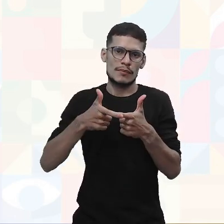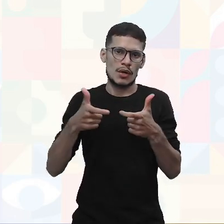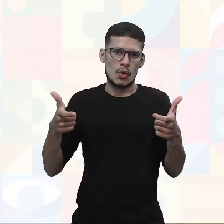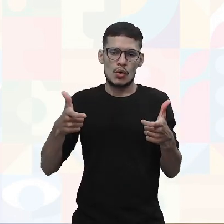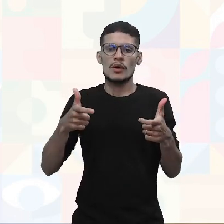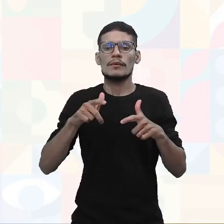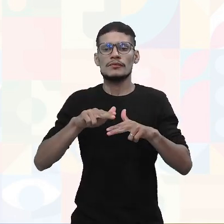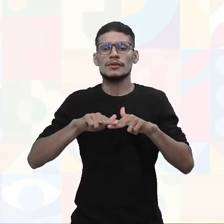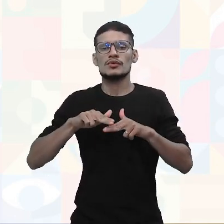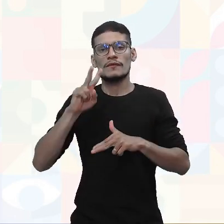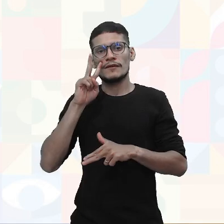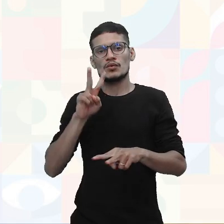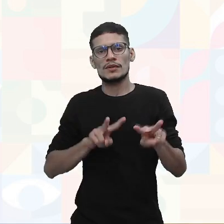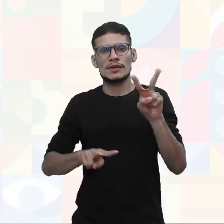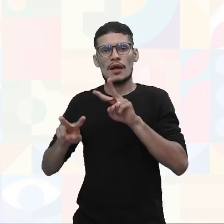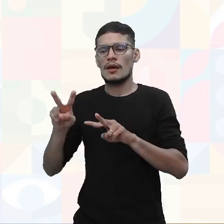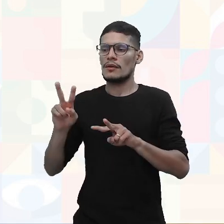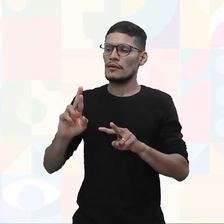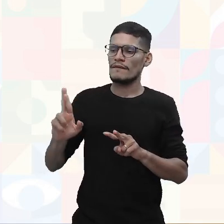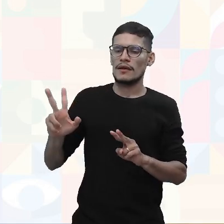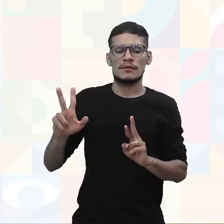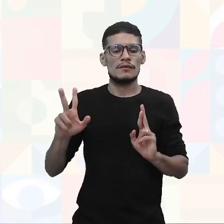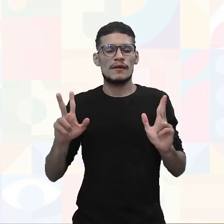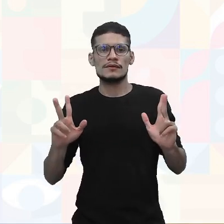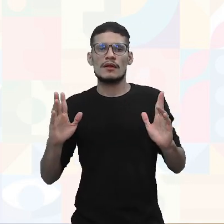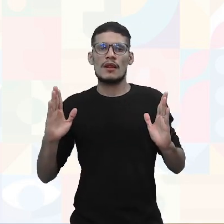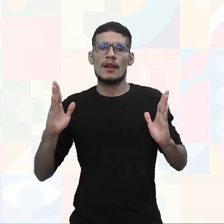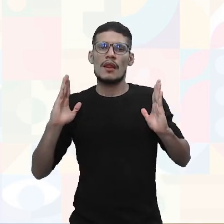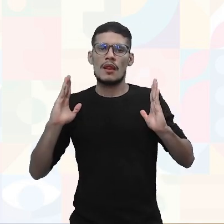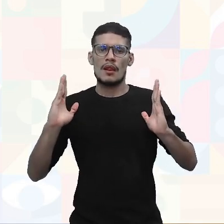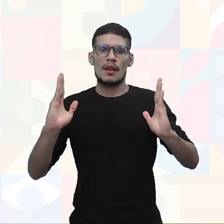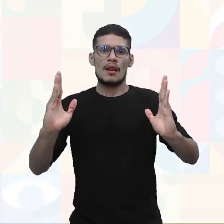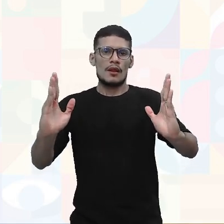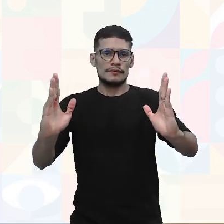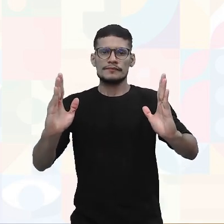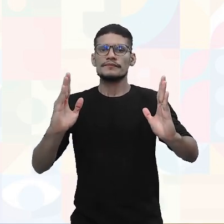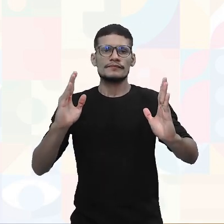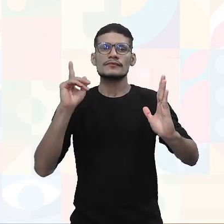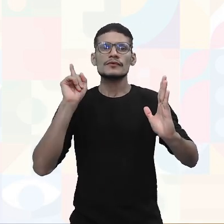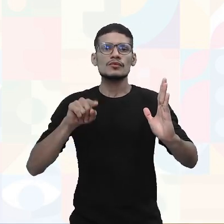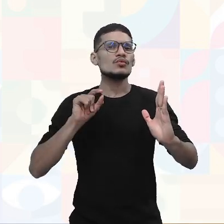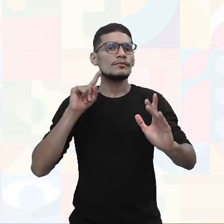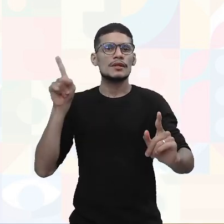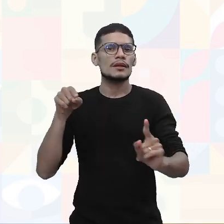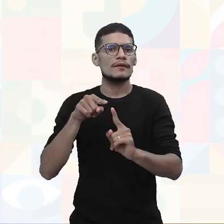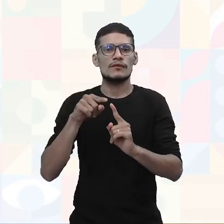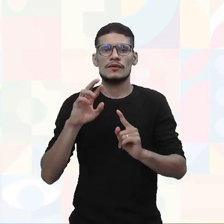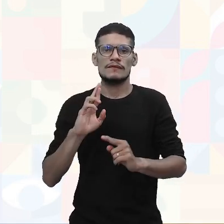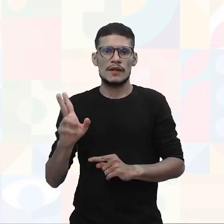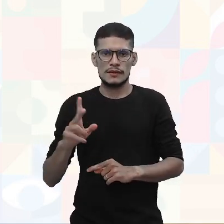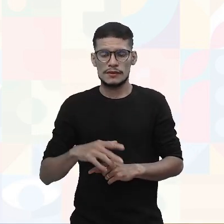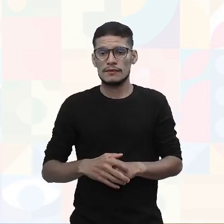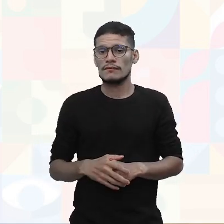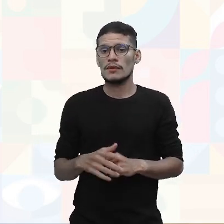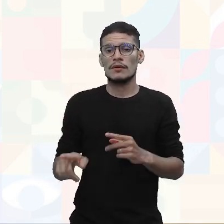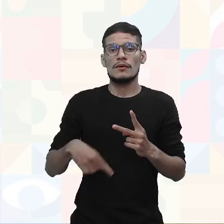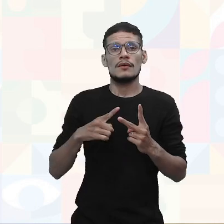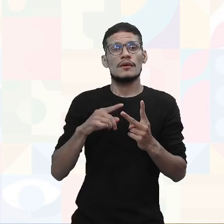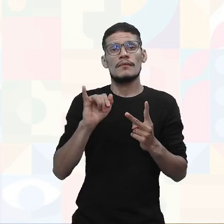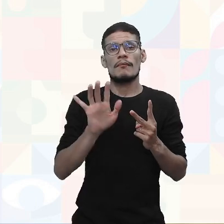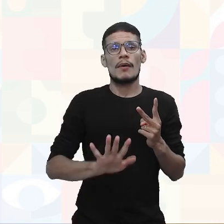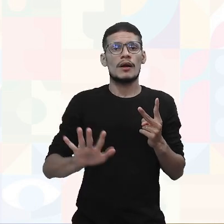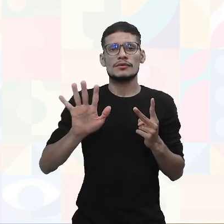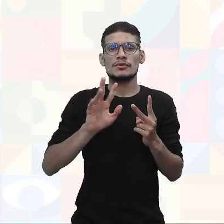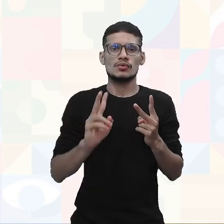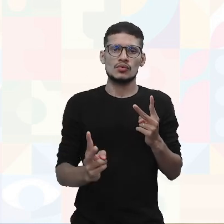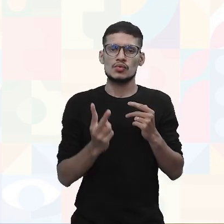isso a gente vê essa diferença, né, da questão da malha de um para o outro, né, o objetivo é diferente. Já na figura 2,